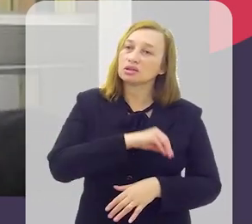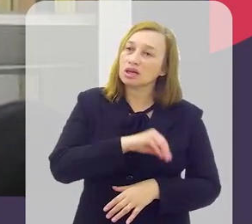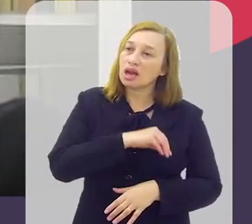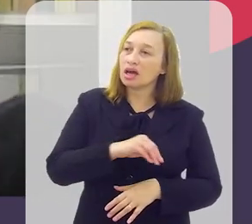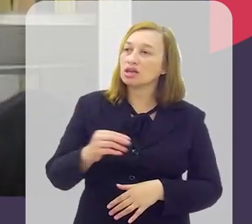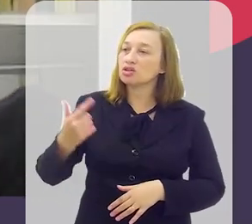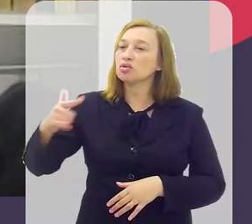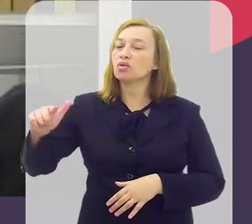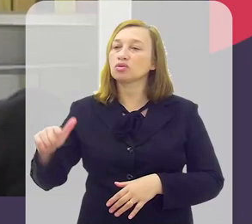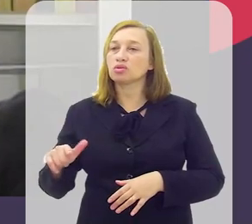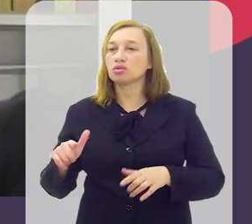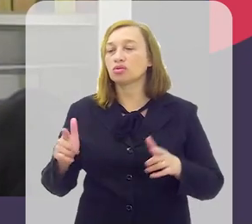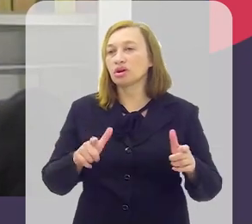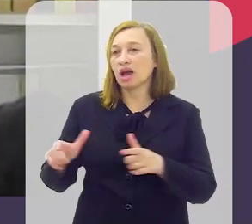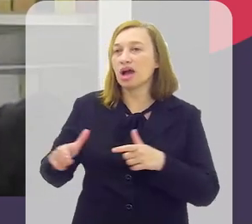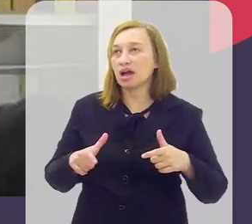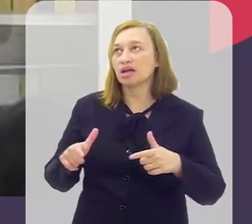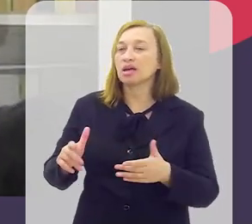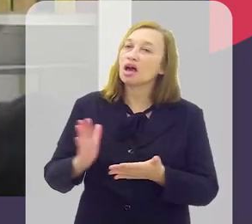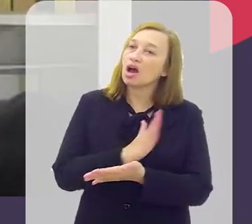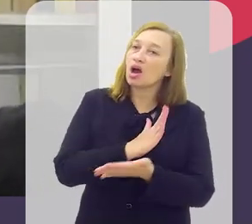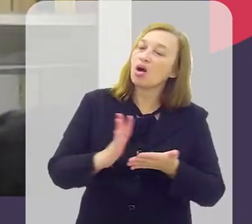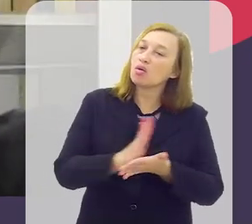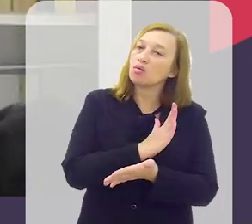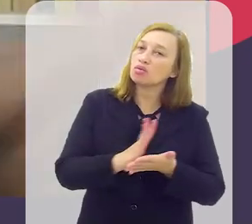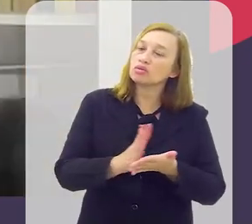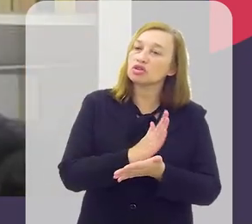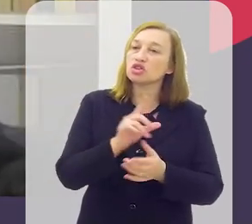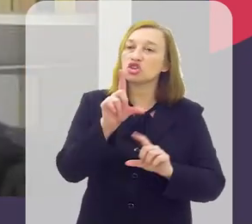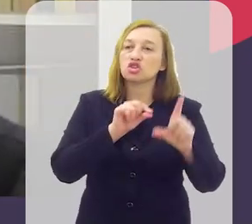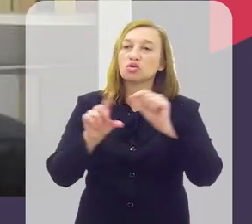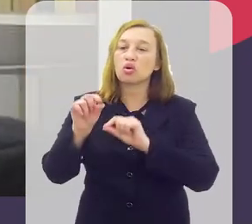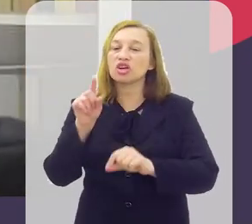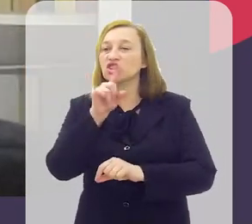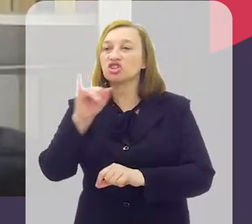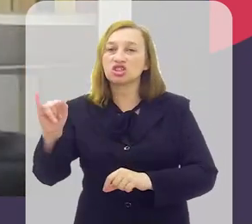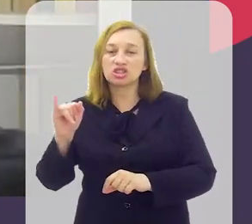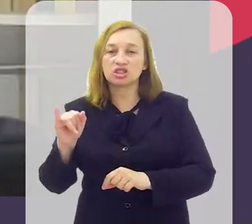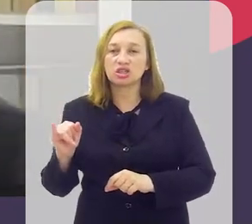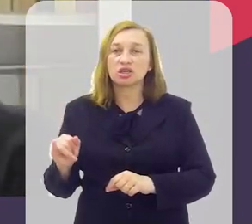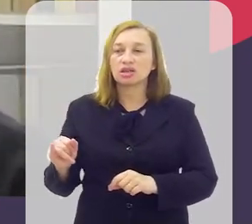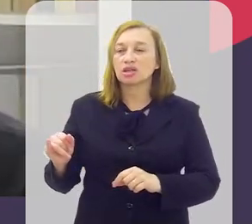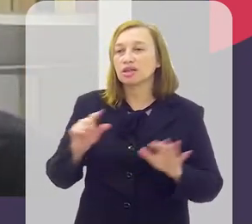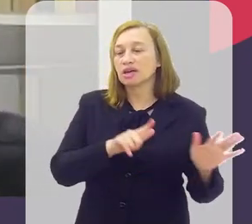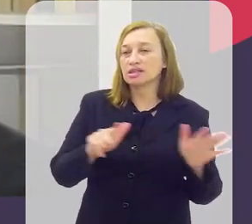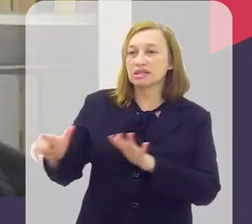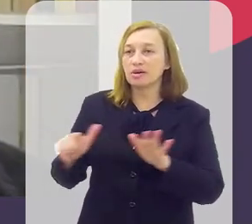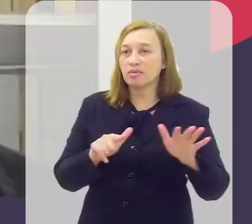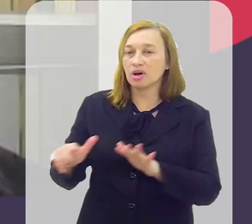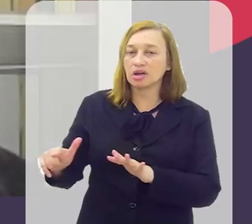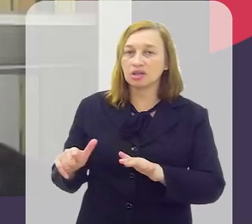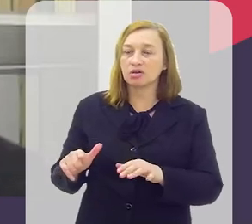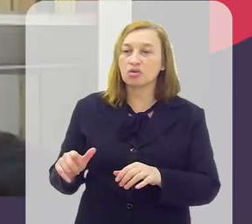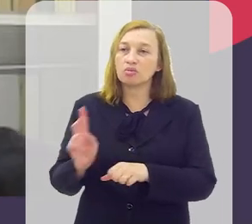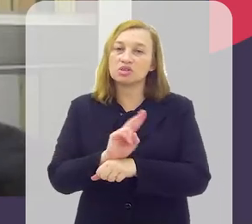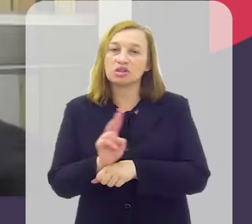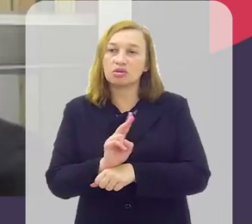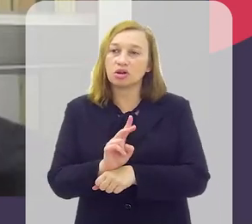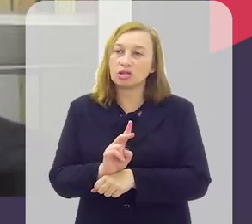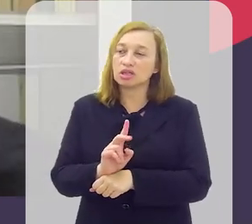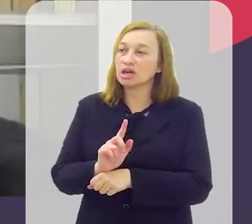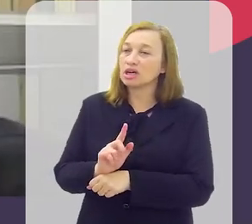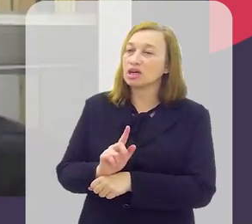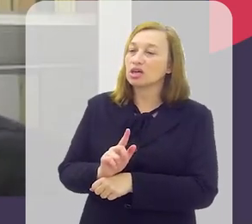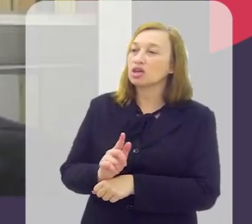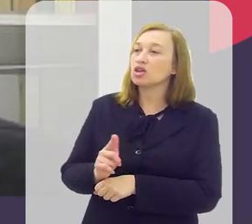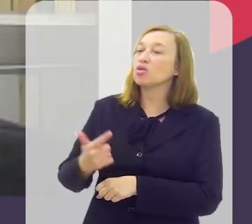enfim, que às vezes trabalham fazendo turnos em alguns dias da semana, como segurança, por exemplo, depois realiza entregas. Mas a